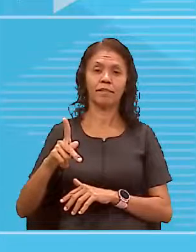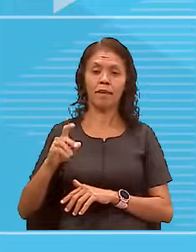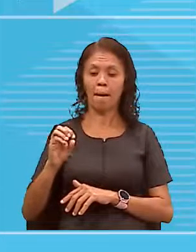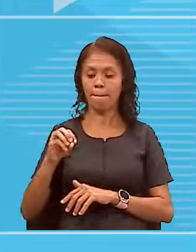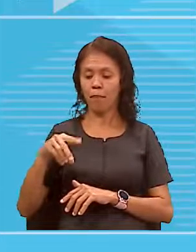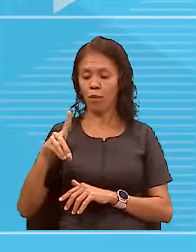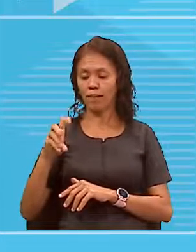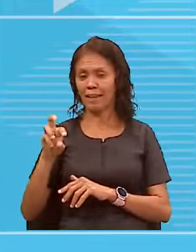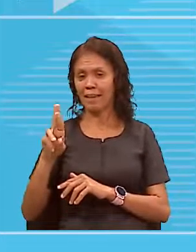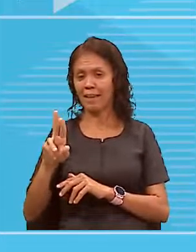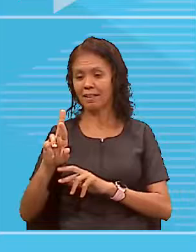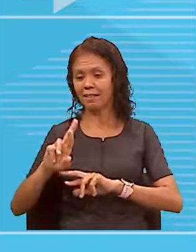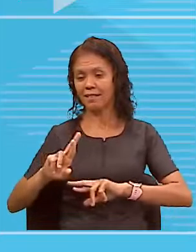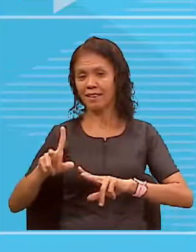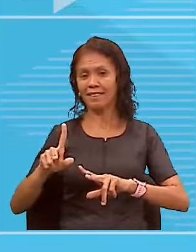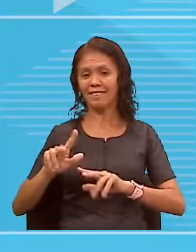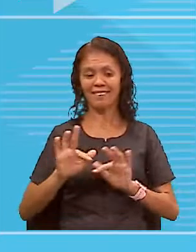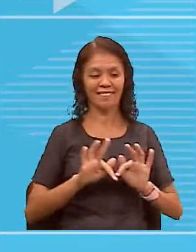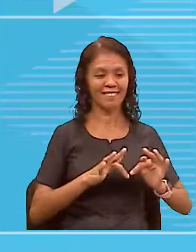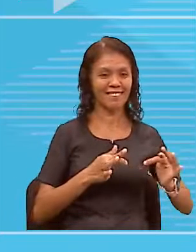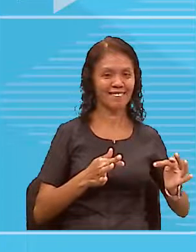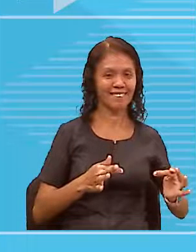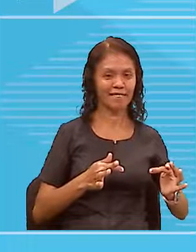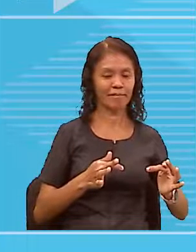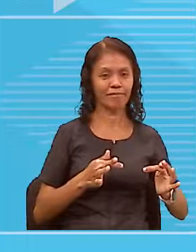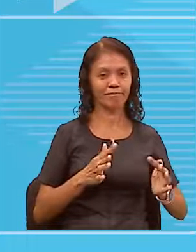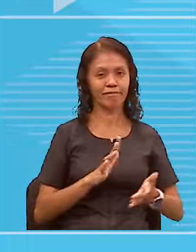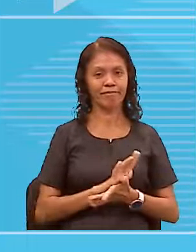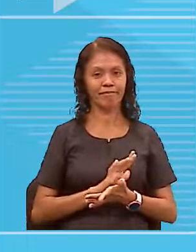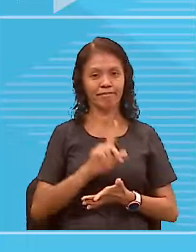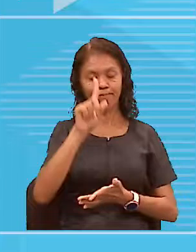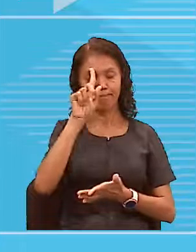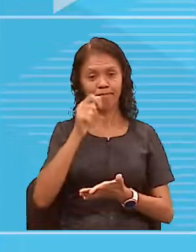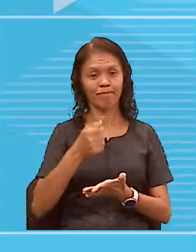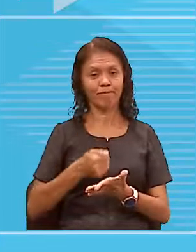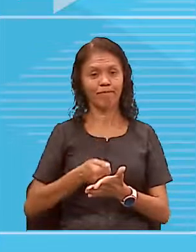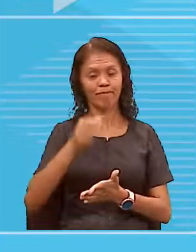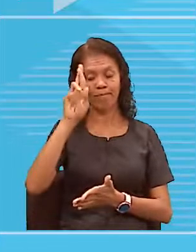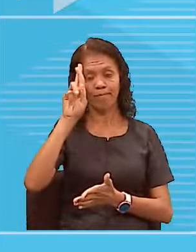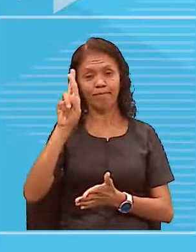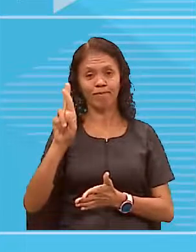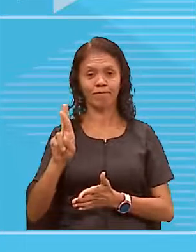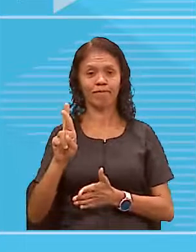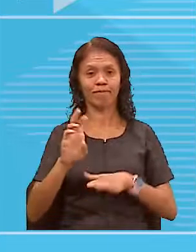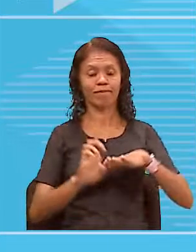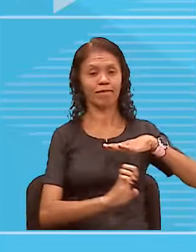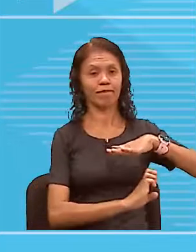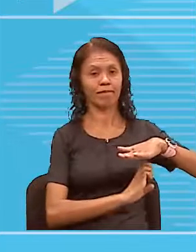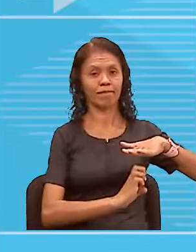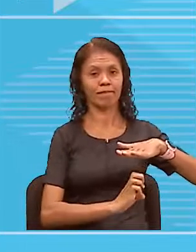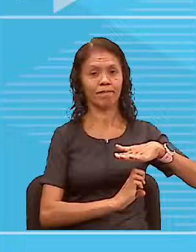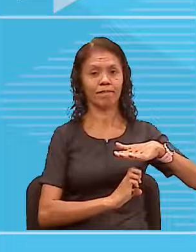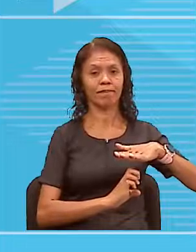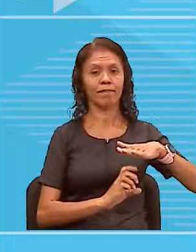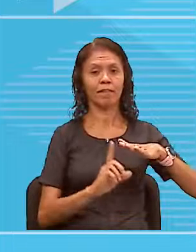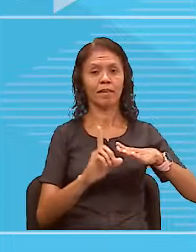simples. Aí, essa tomada de decisão como diretor da empresa